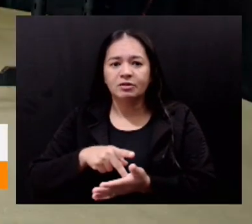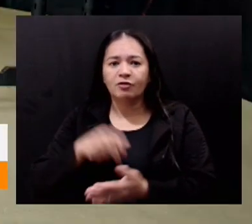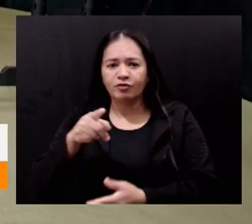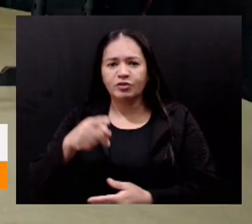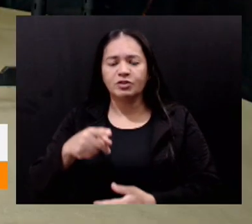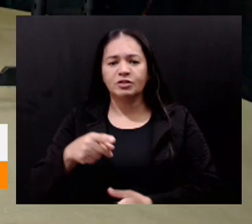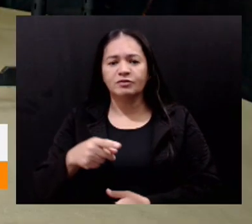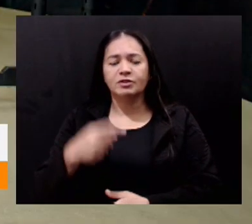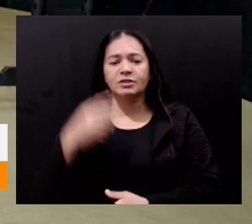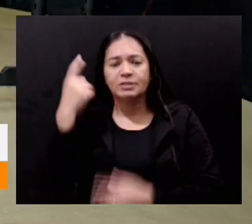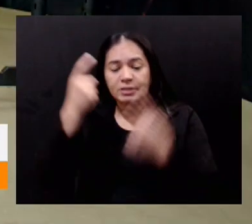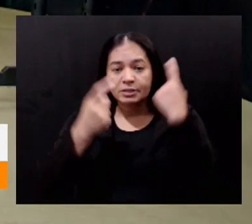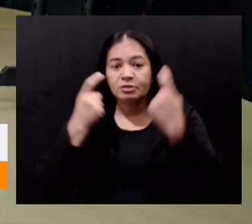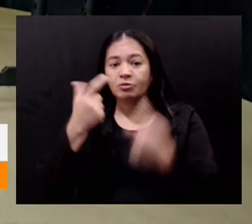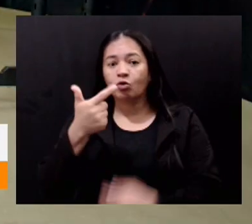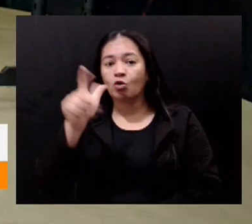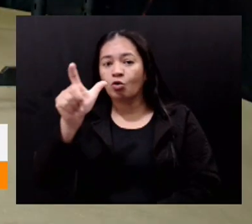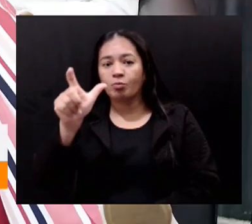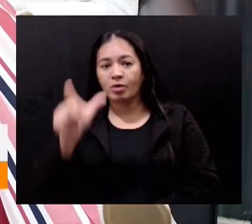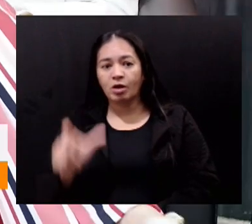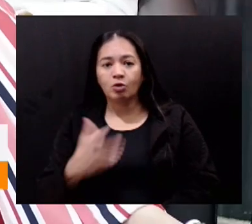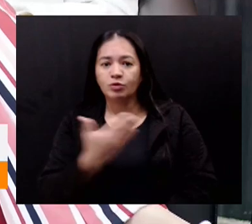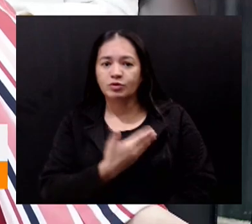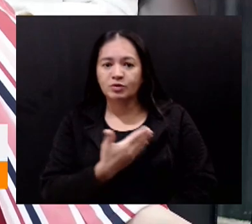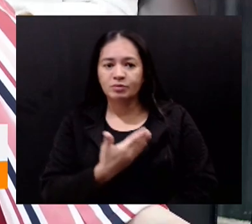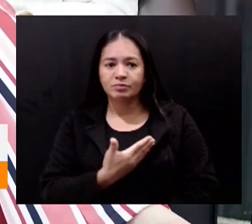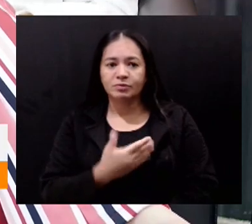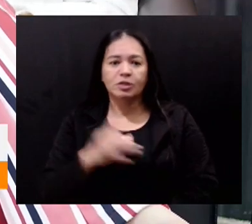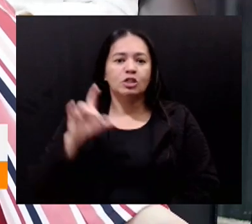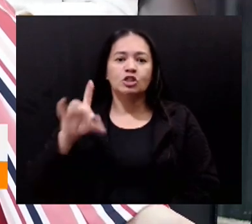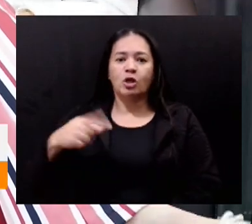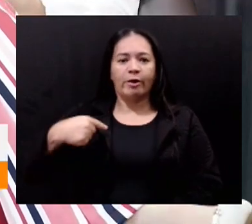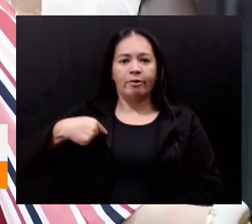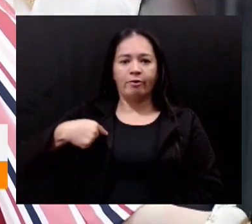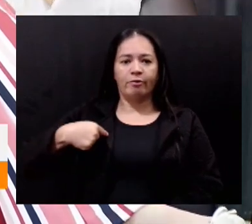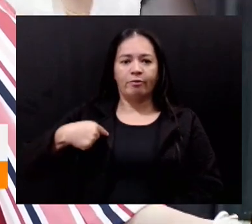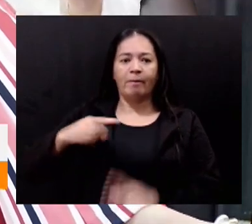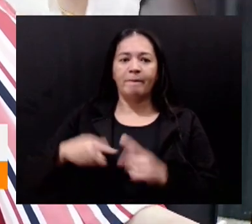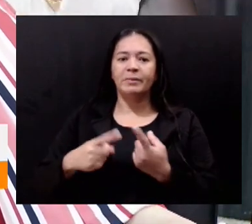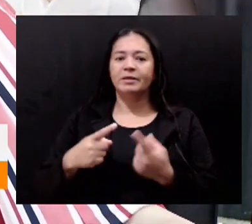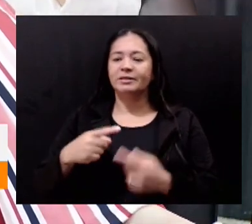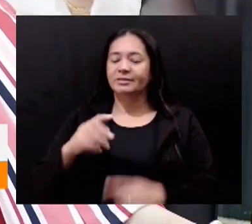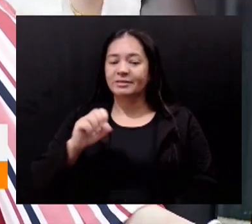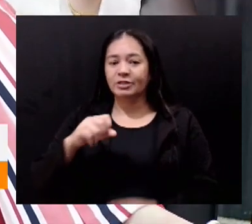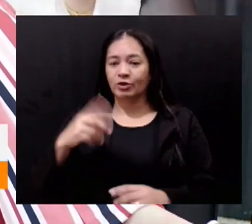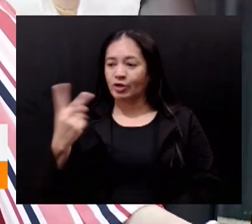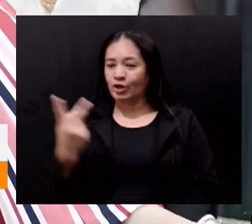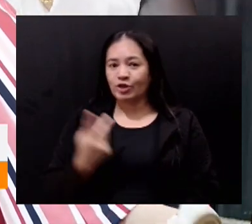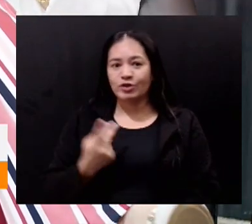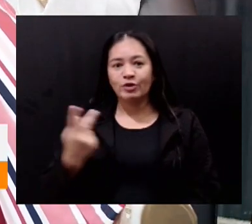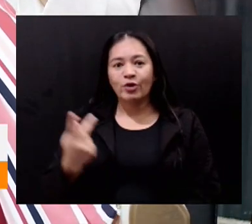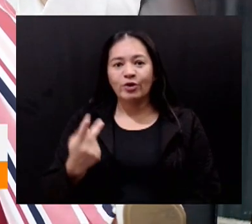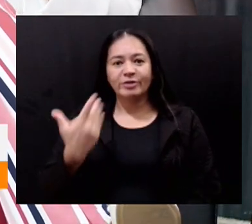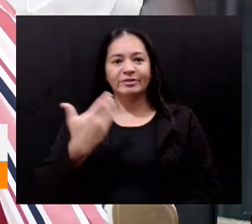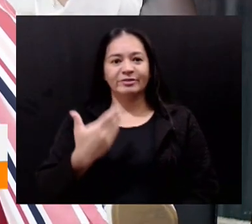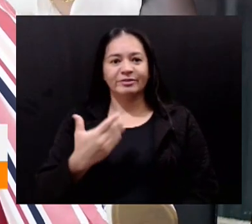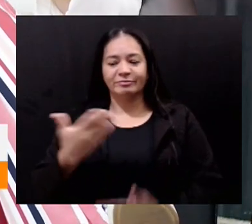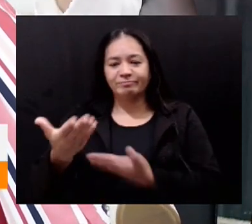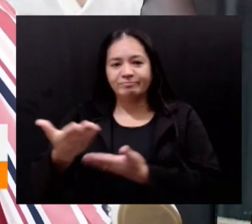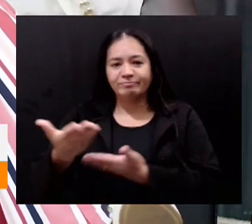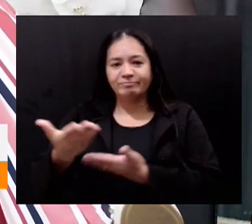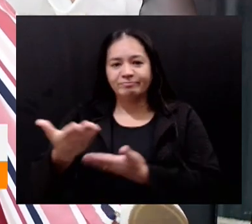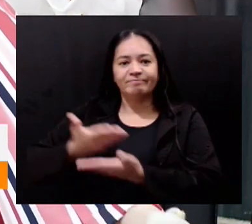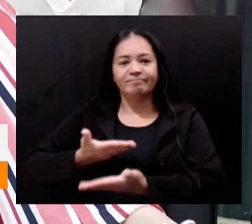né, e não só consigo. Então, assim, não é só eu, mas sim nós, né. exato. Então essa troca é um ponto